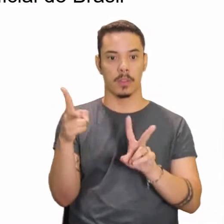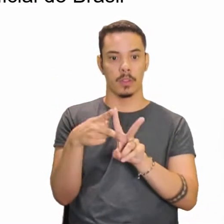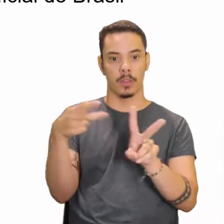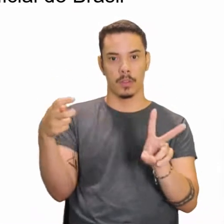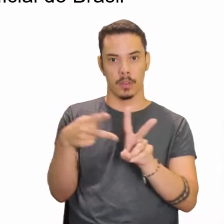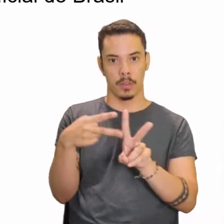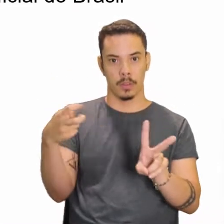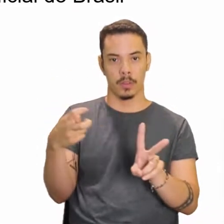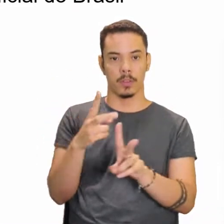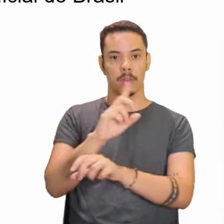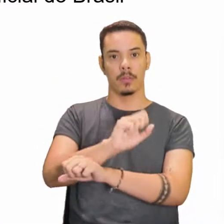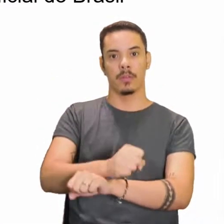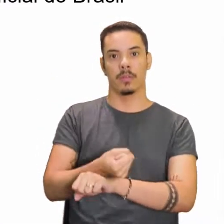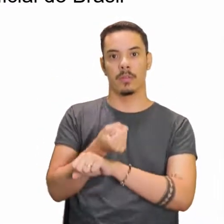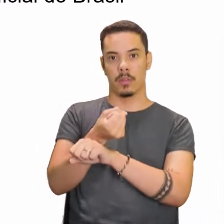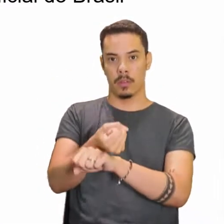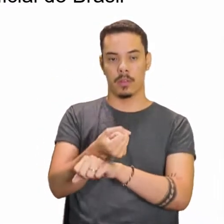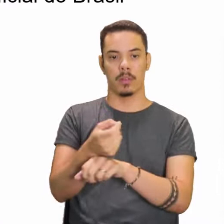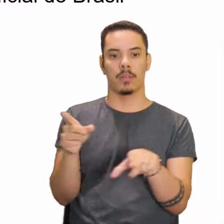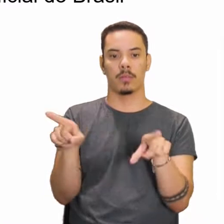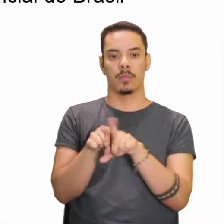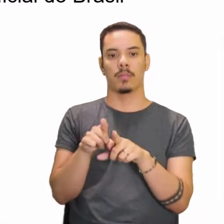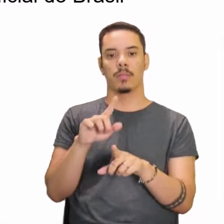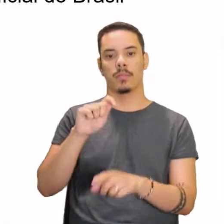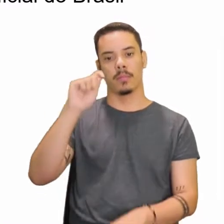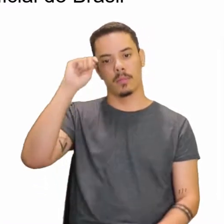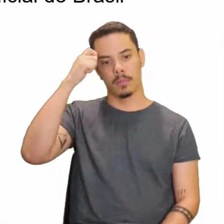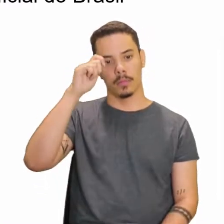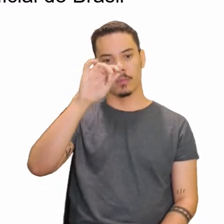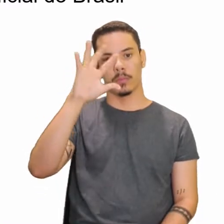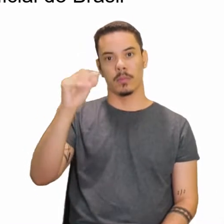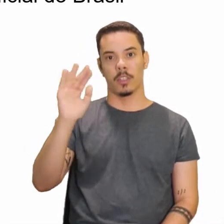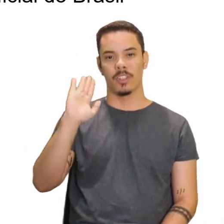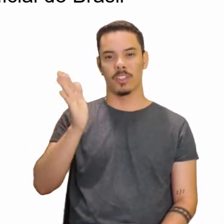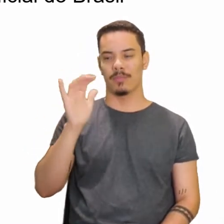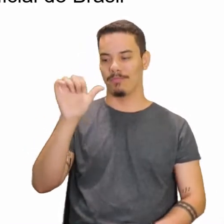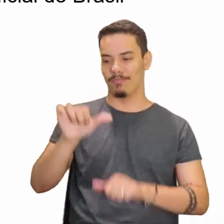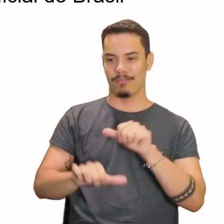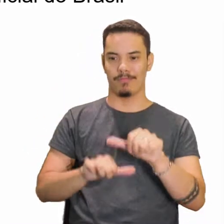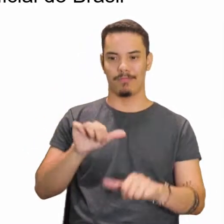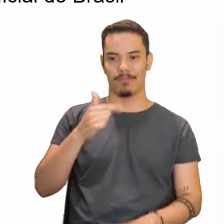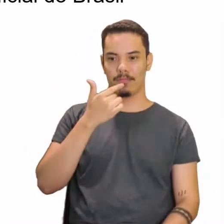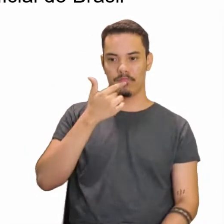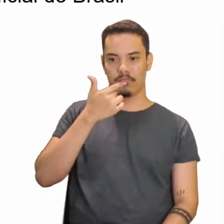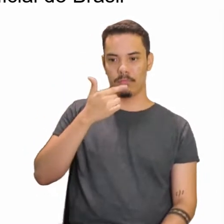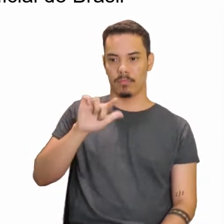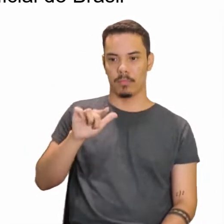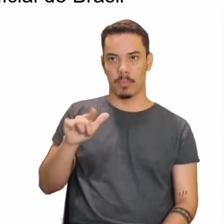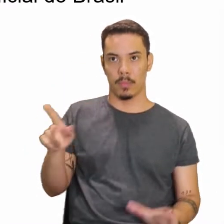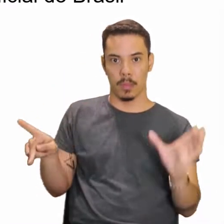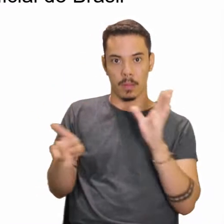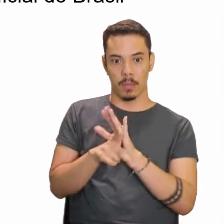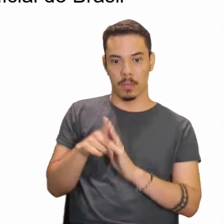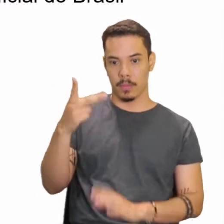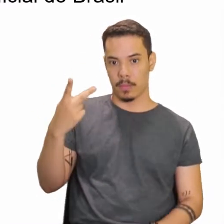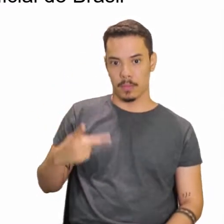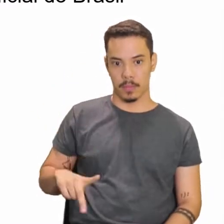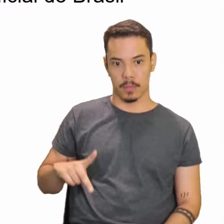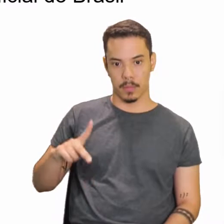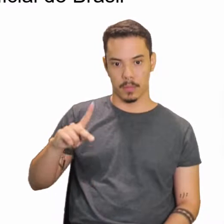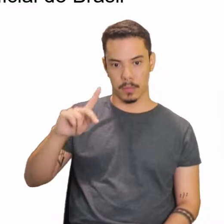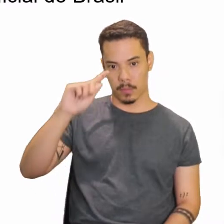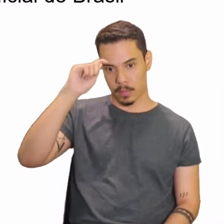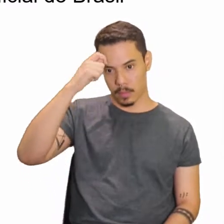indígenas e escravos africanos já havia alterado a língua falada por aqui. Os africanos, abre